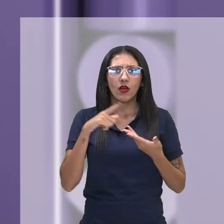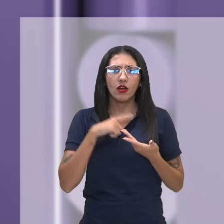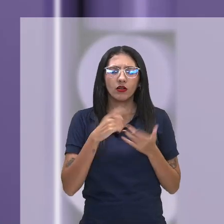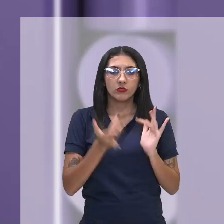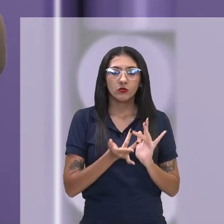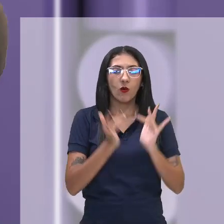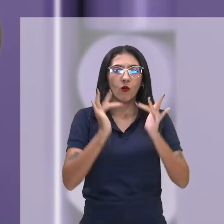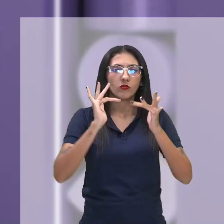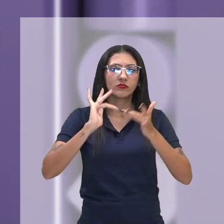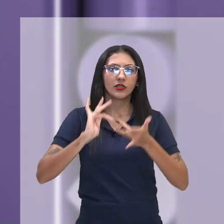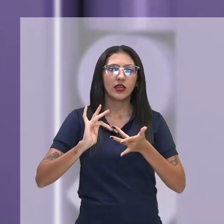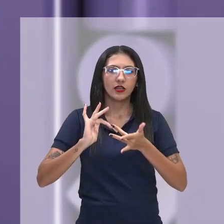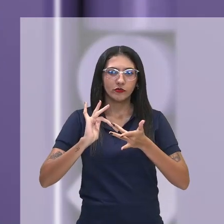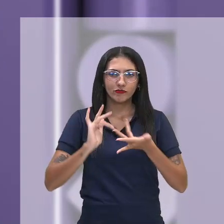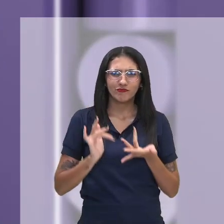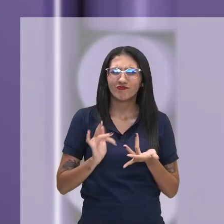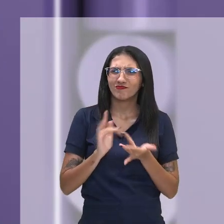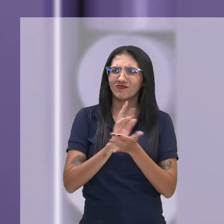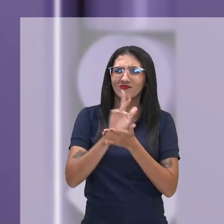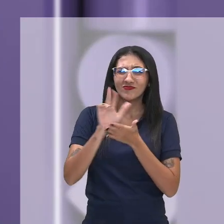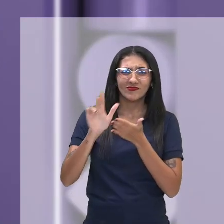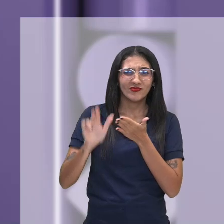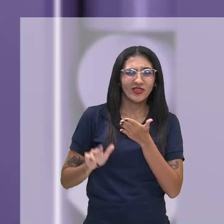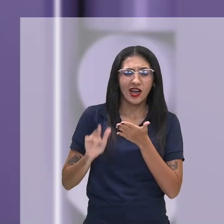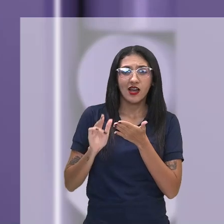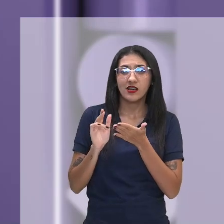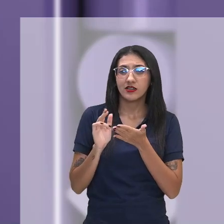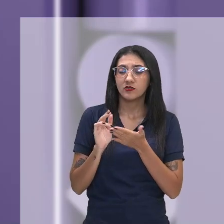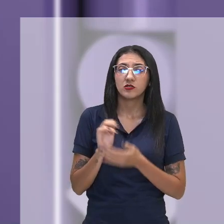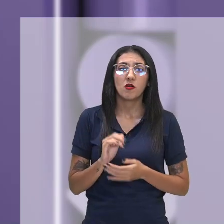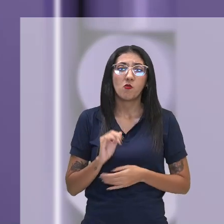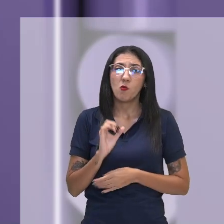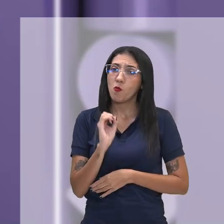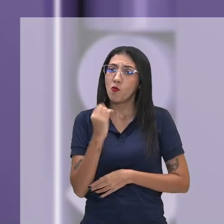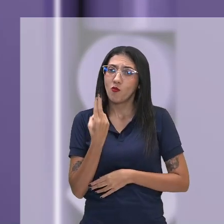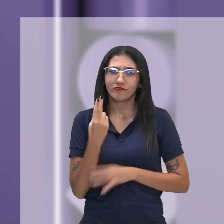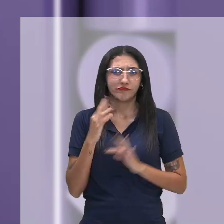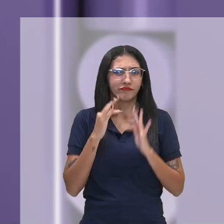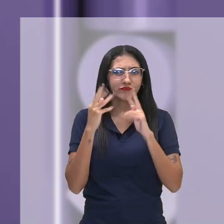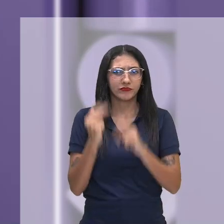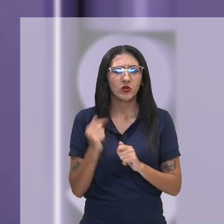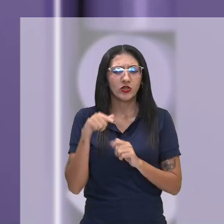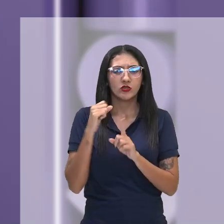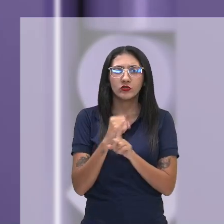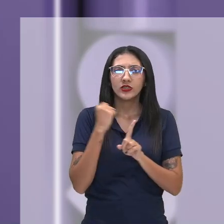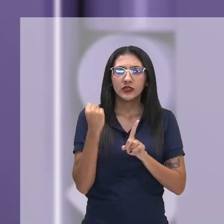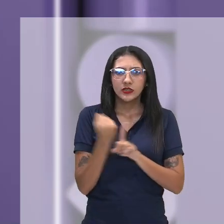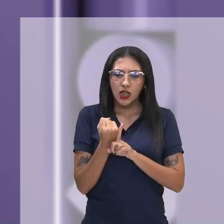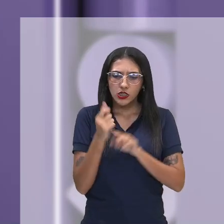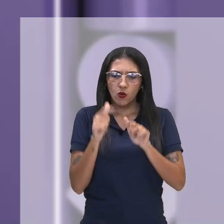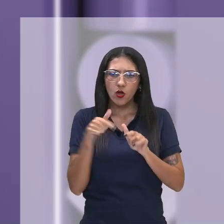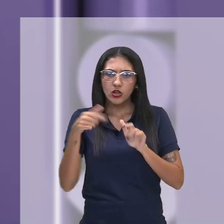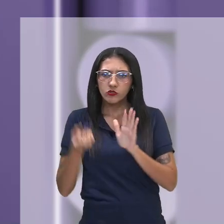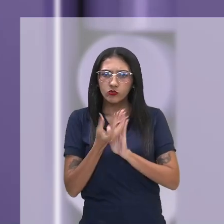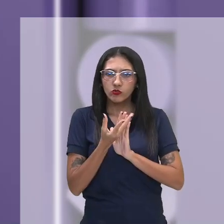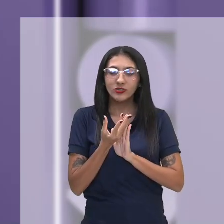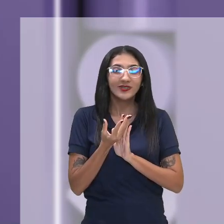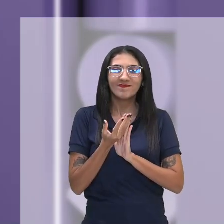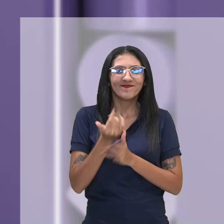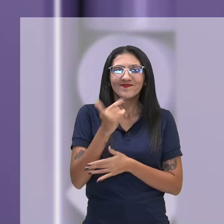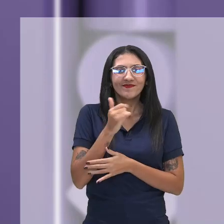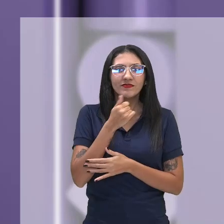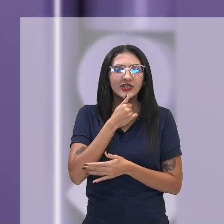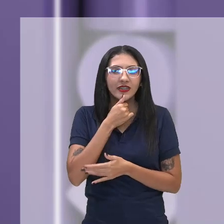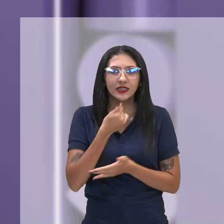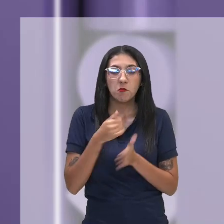que muitas ou todas essas sociedades onde elas surgem não tinham alfabeto, não tinham